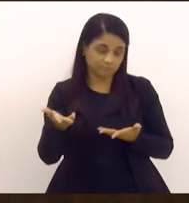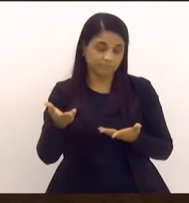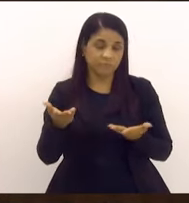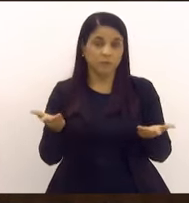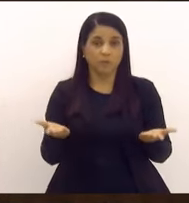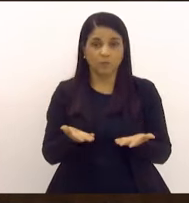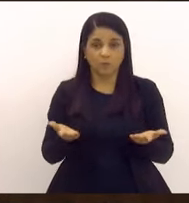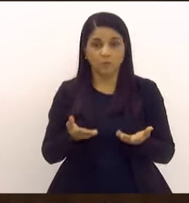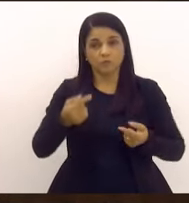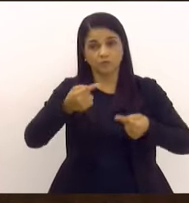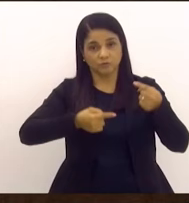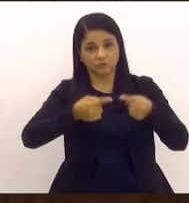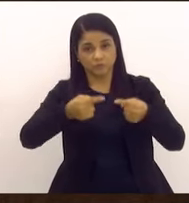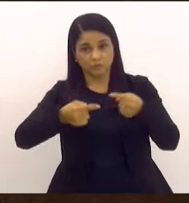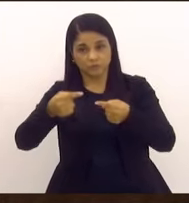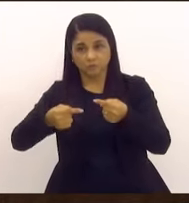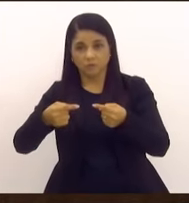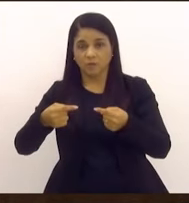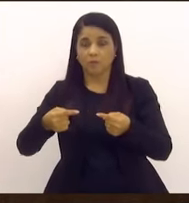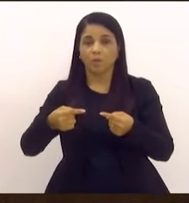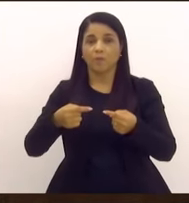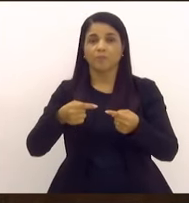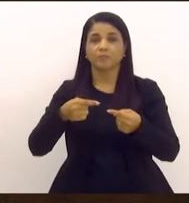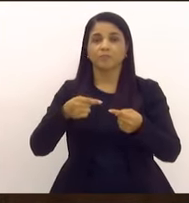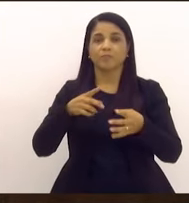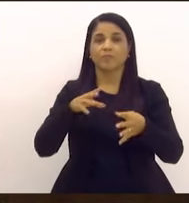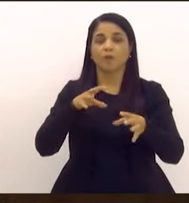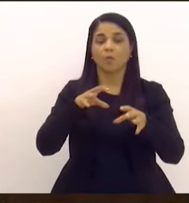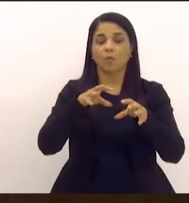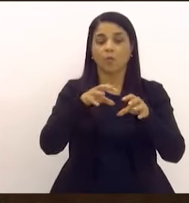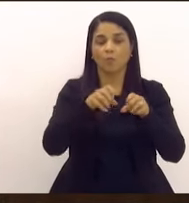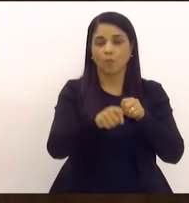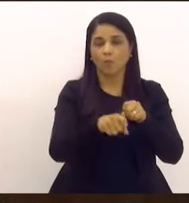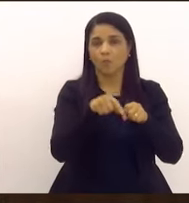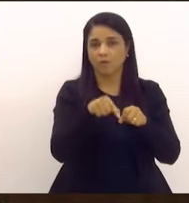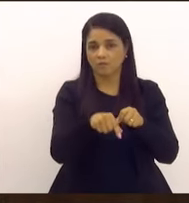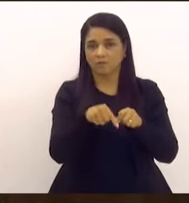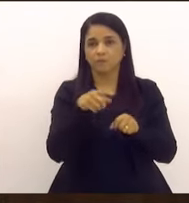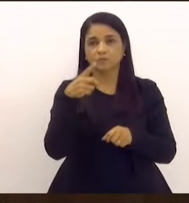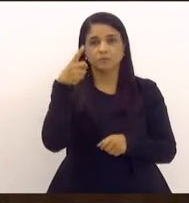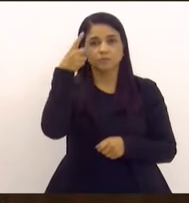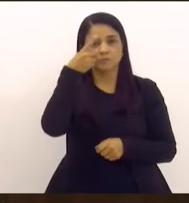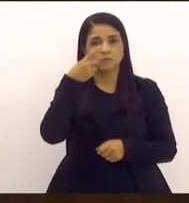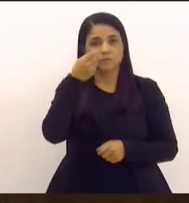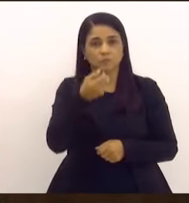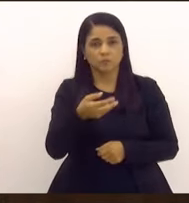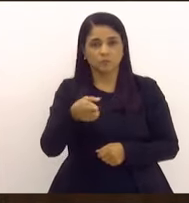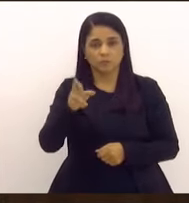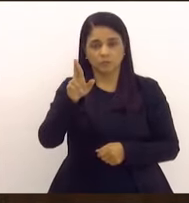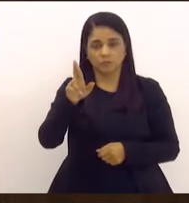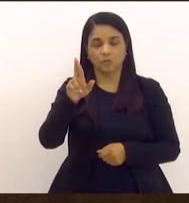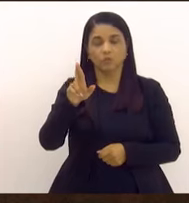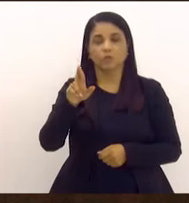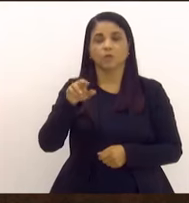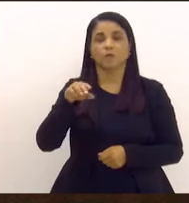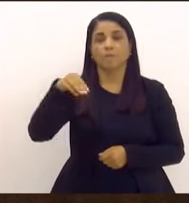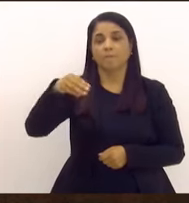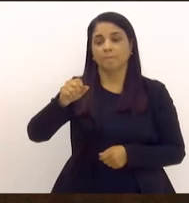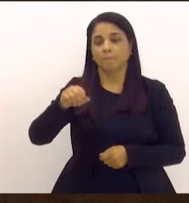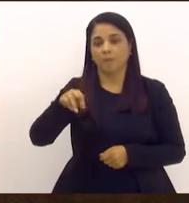aqui discutindo a qualificação do Dr. Marcos Amin, que é o